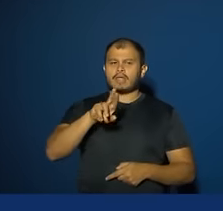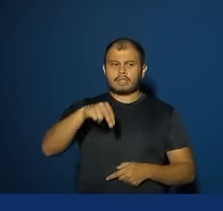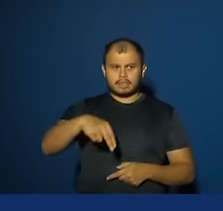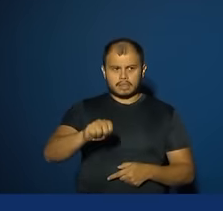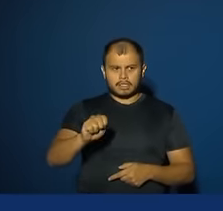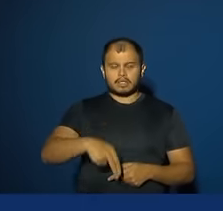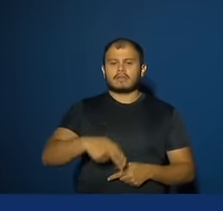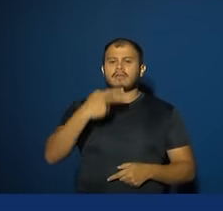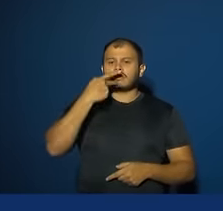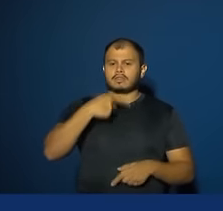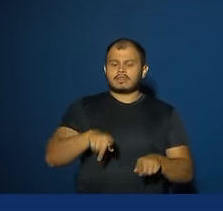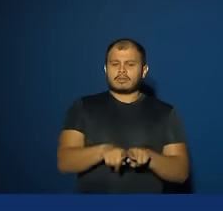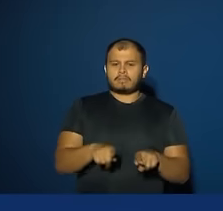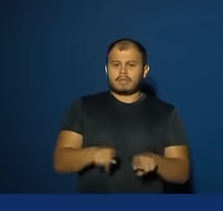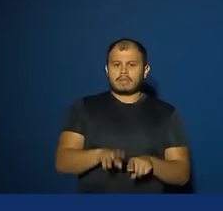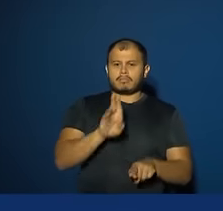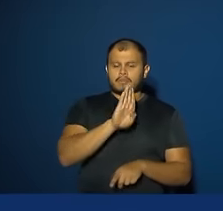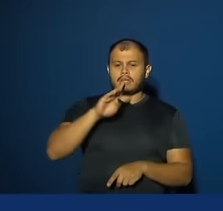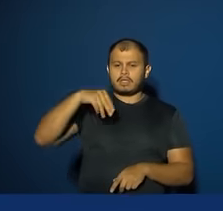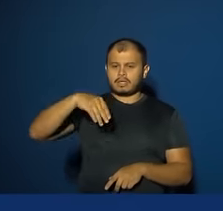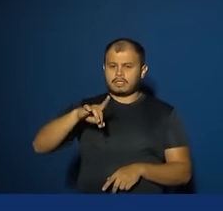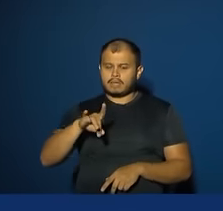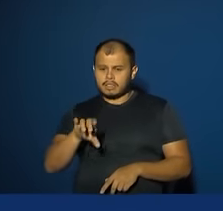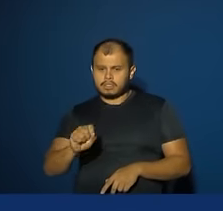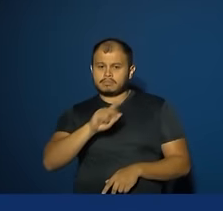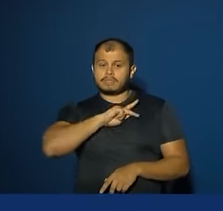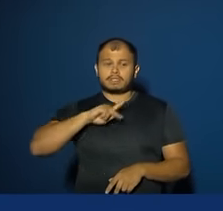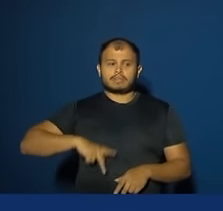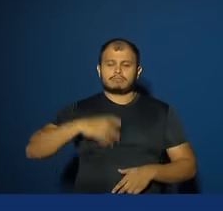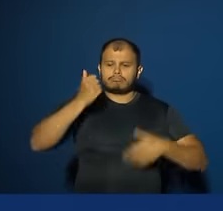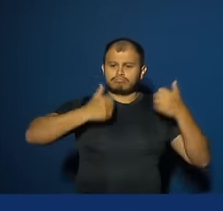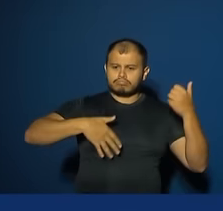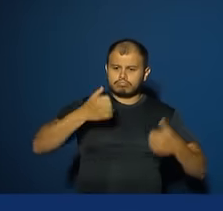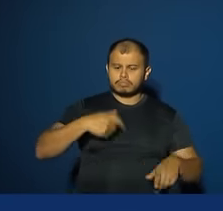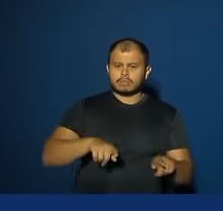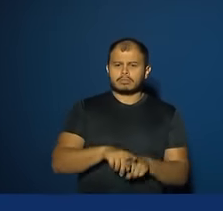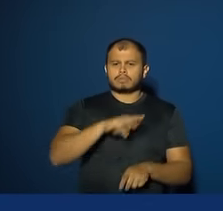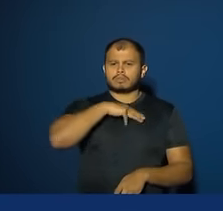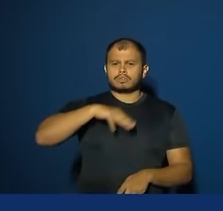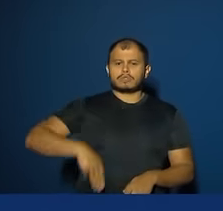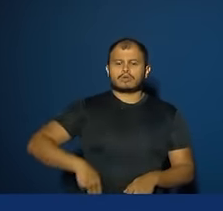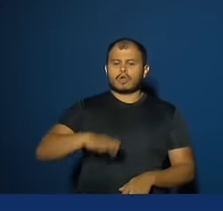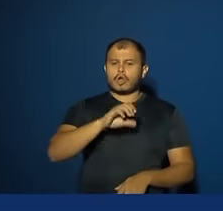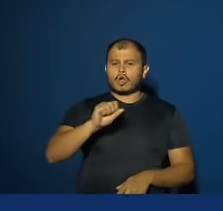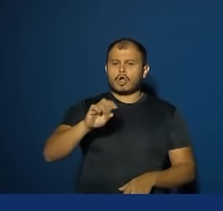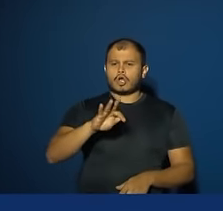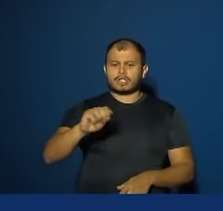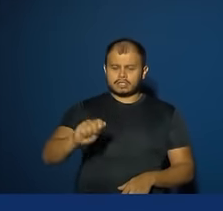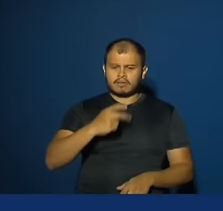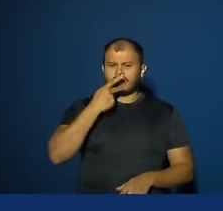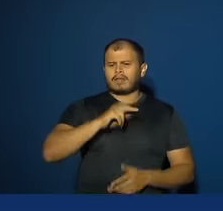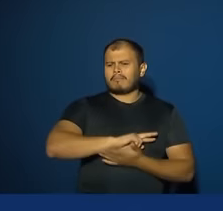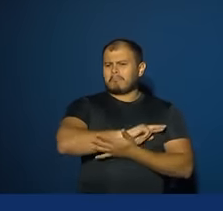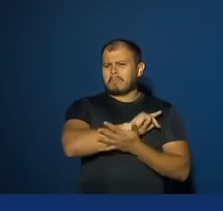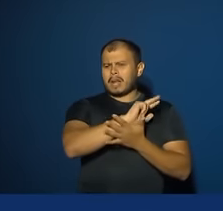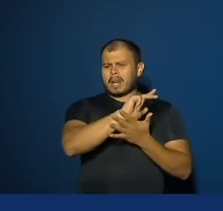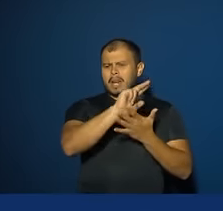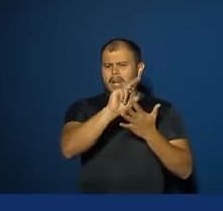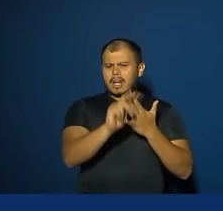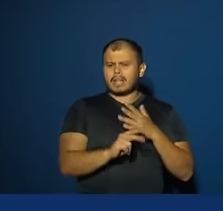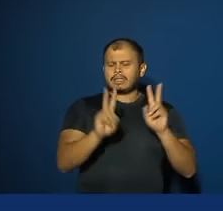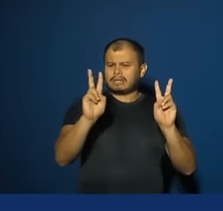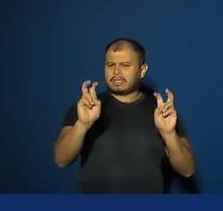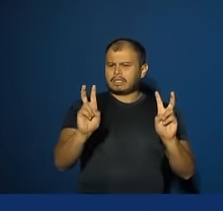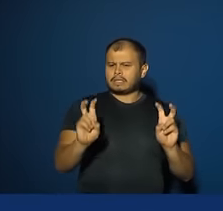presidente do BNDS falando do papel do BNDS Ministro Rui Costa falando sobre Pac além de várias